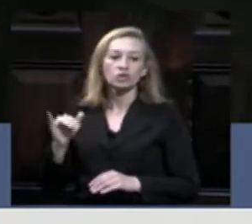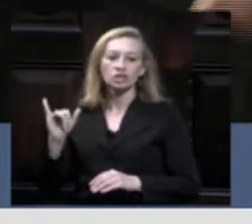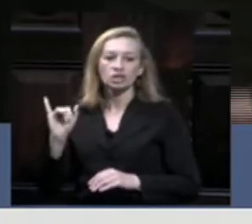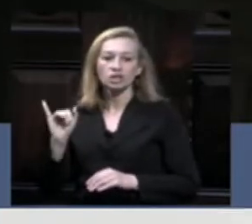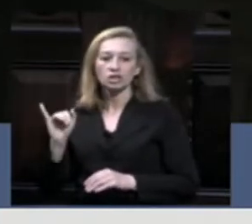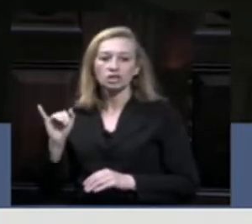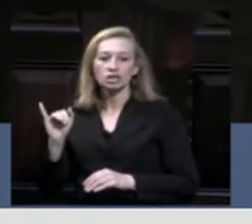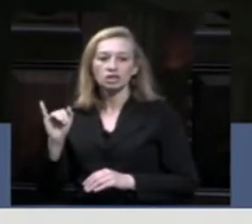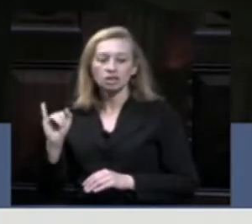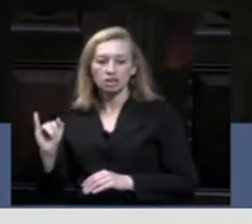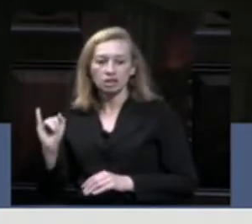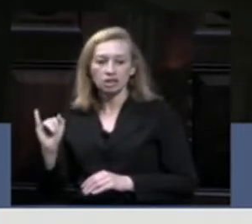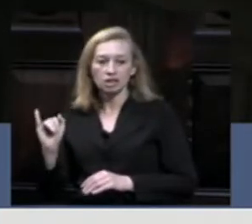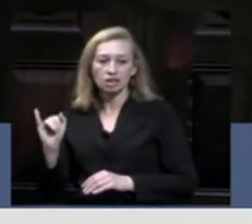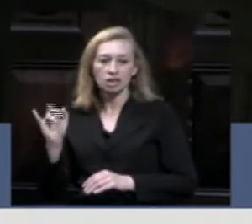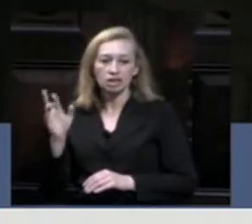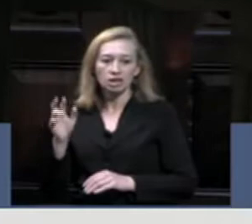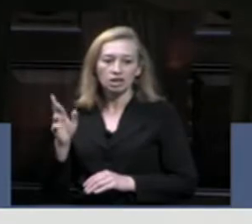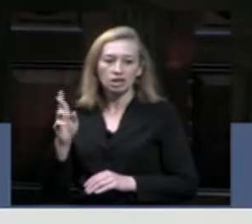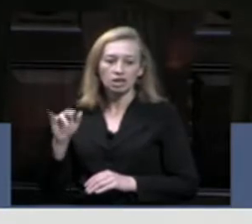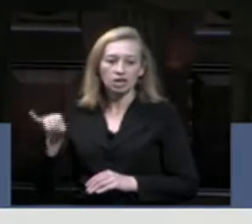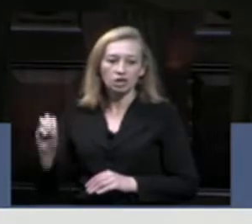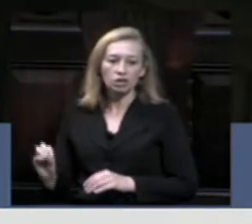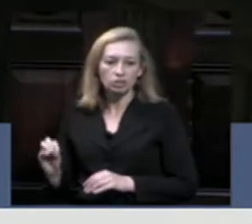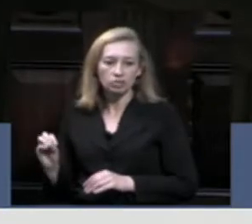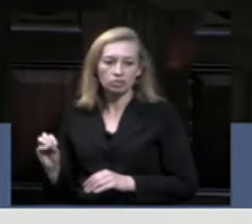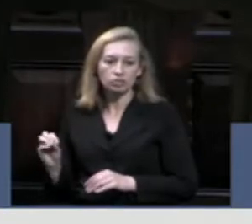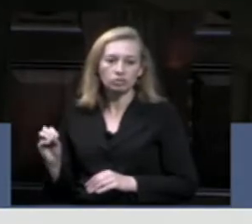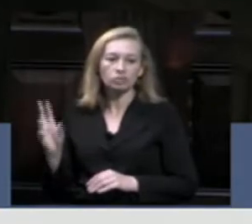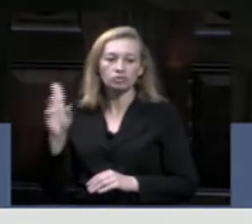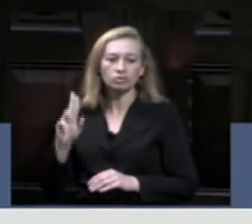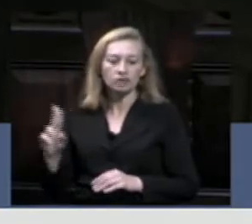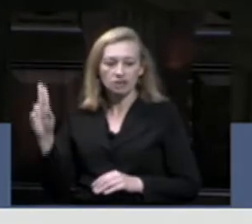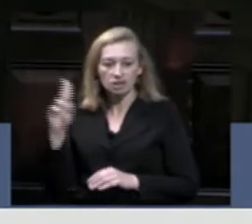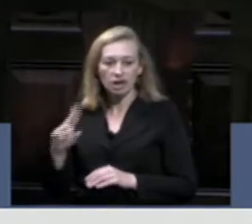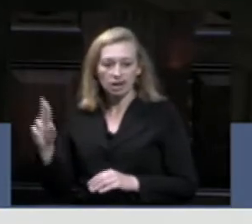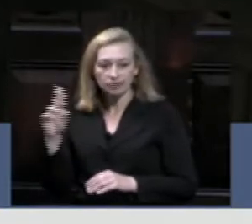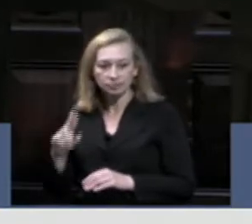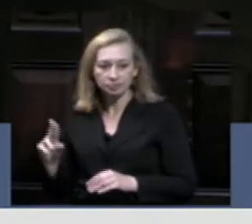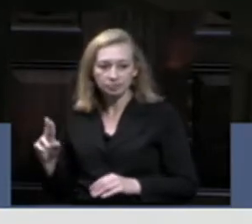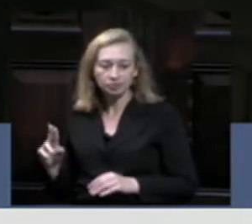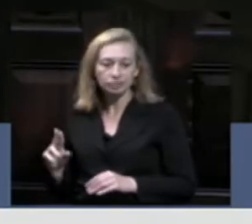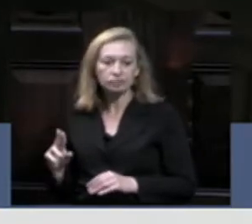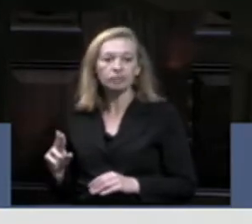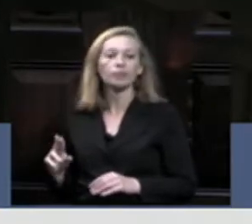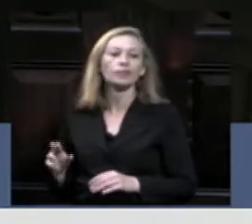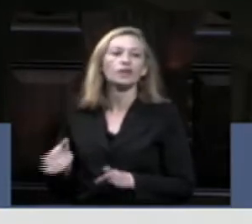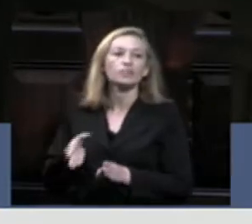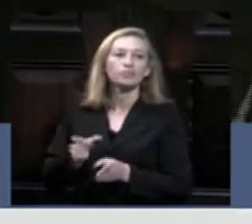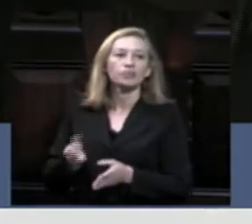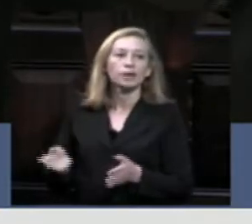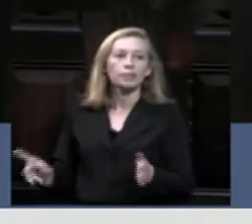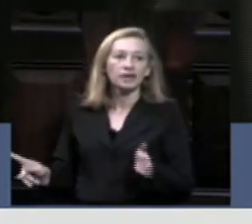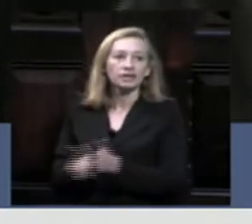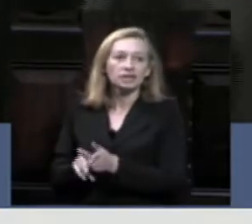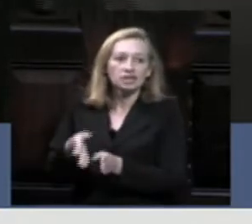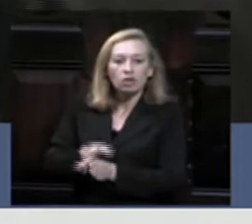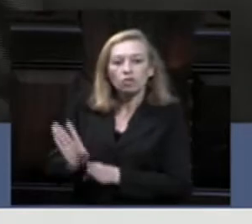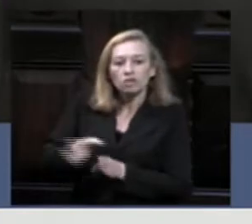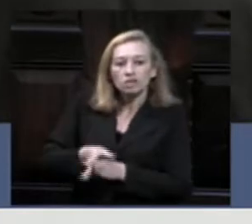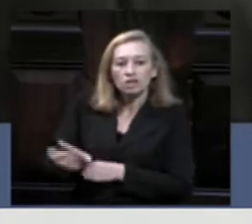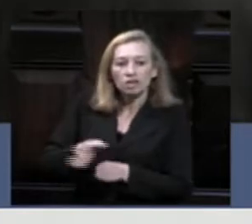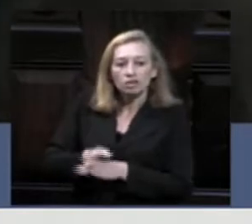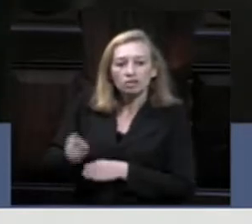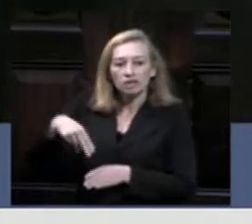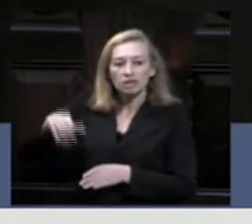INEP, o Instituto Nacional de Estudos e Pesquisas Educacionais Anísio Teixeira, é membro do Conselho Nacional de Educação e preside